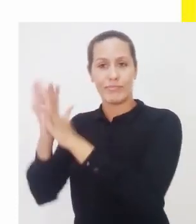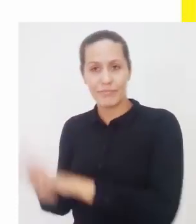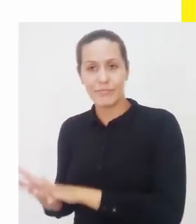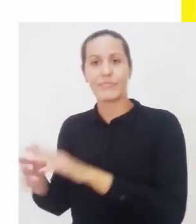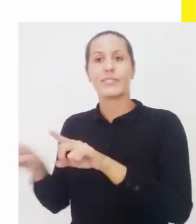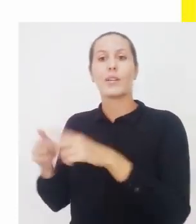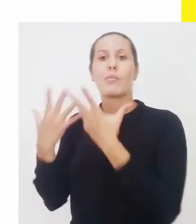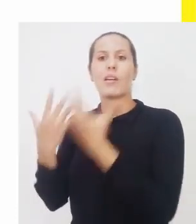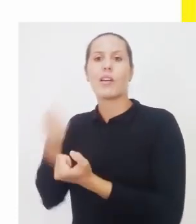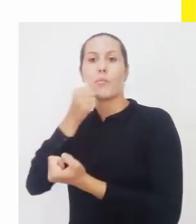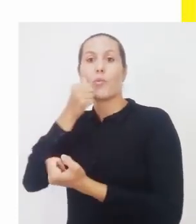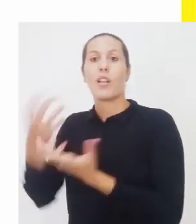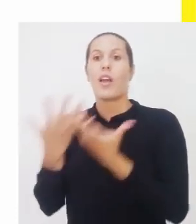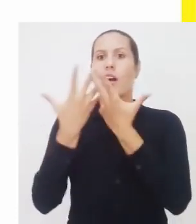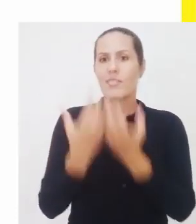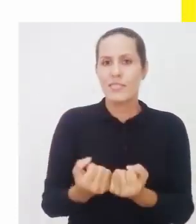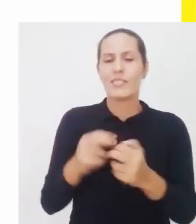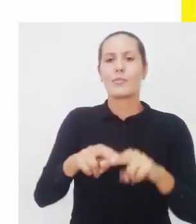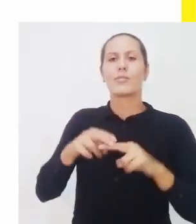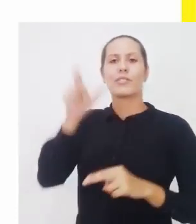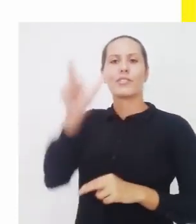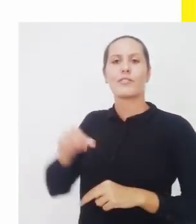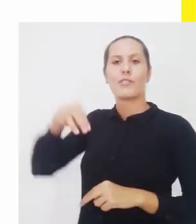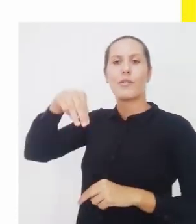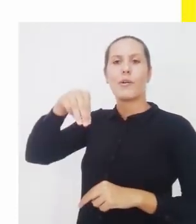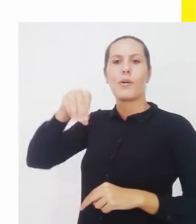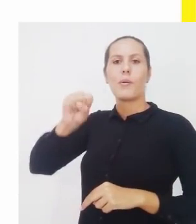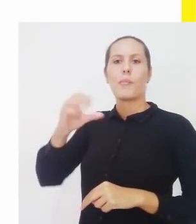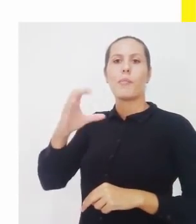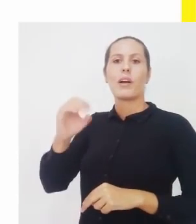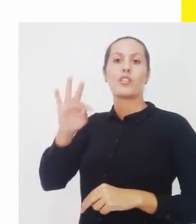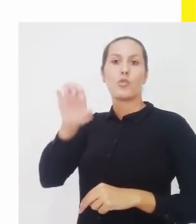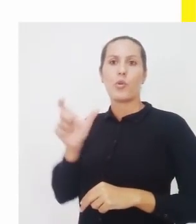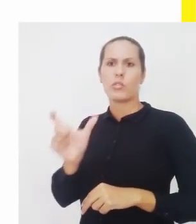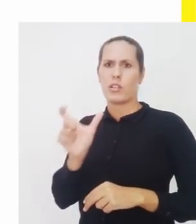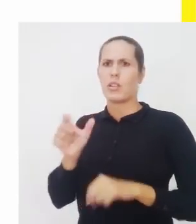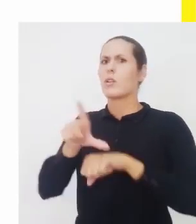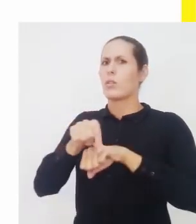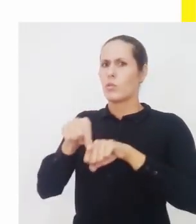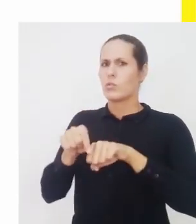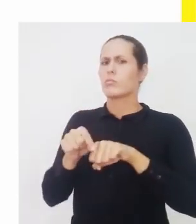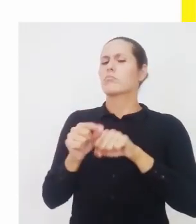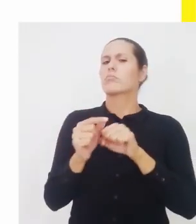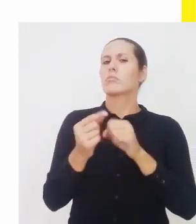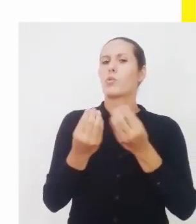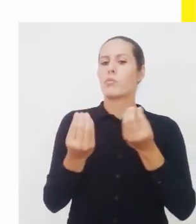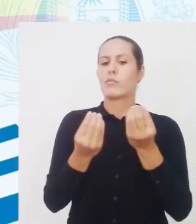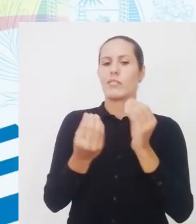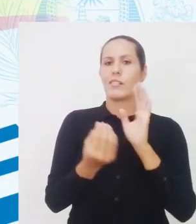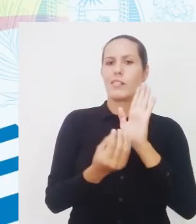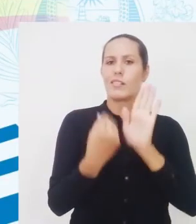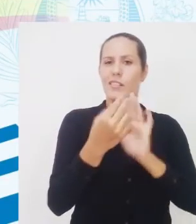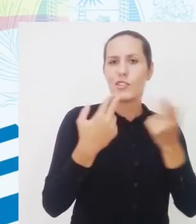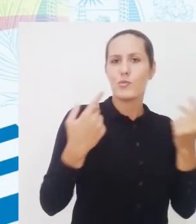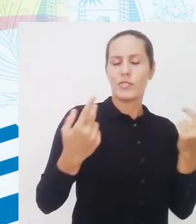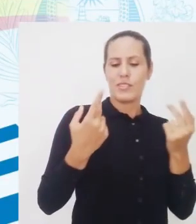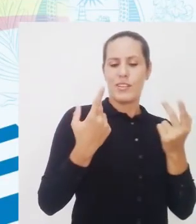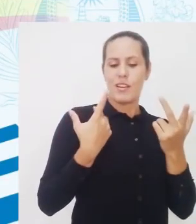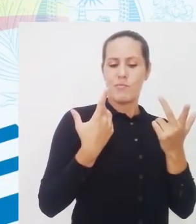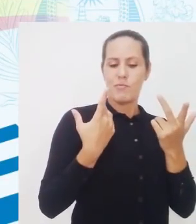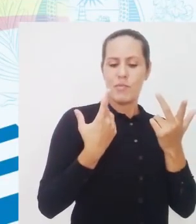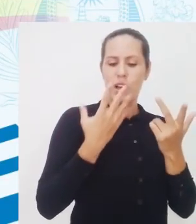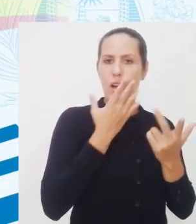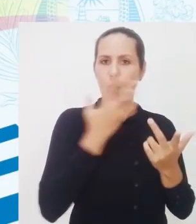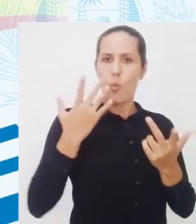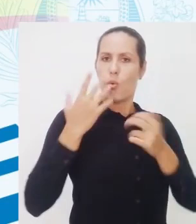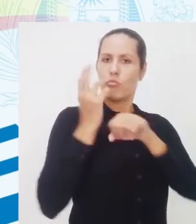eu me orgulho a dizer que hoje o Náutico é contra o racismo e a favor da presença feminina com sua mascote. A Paula afirma que o